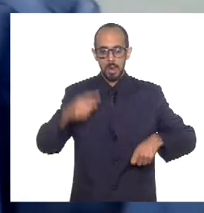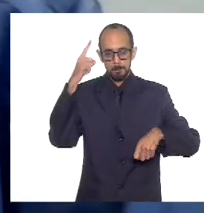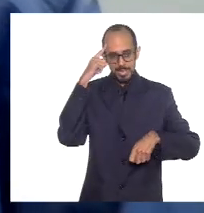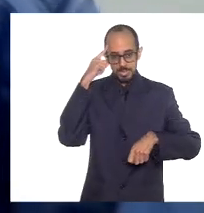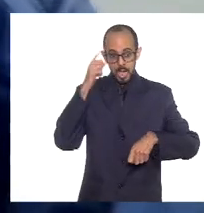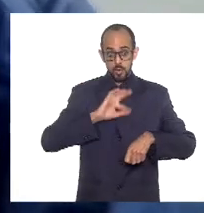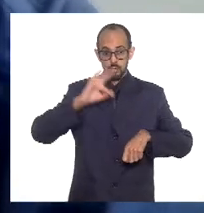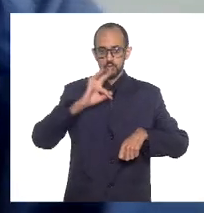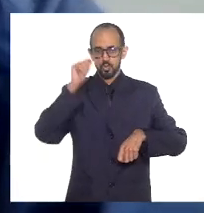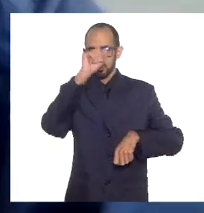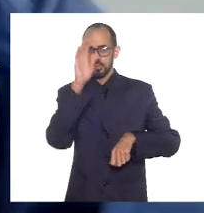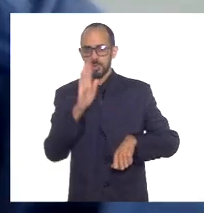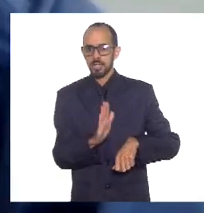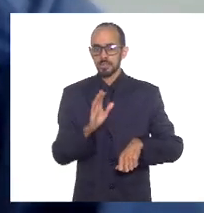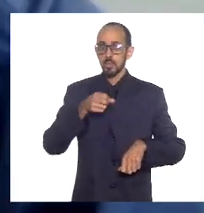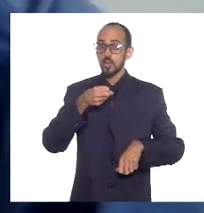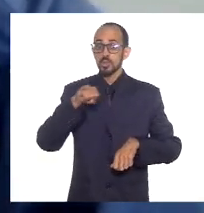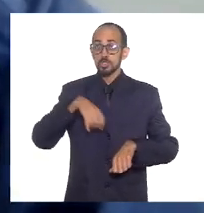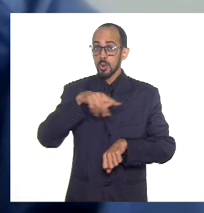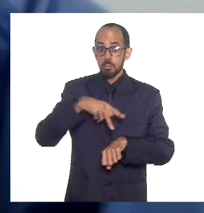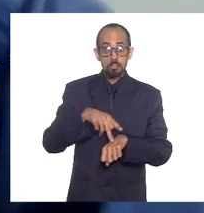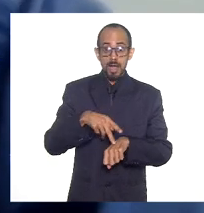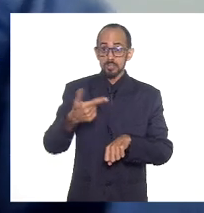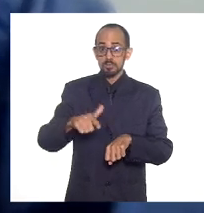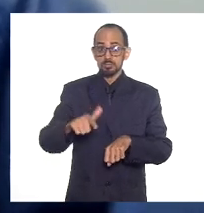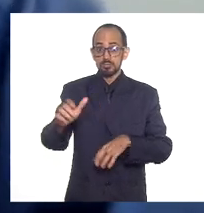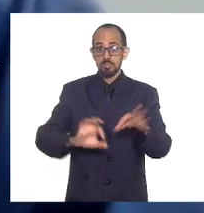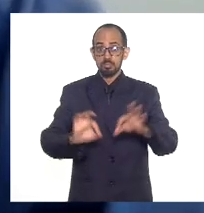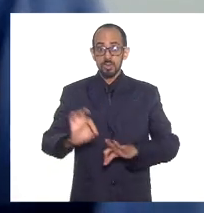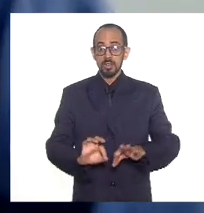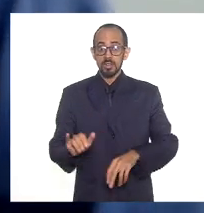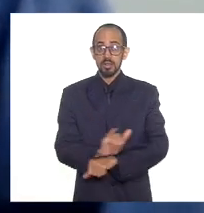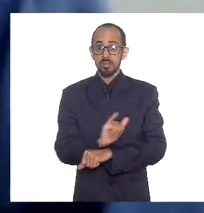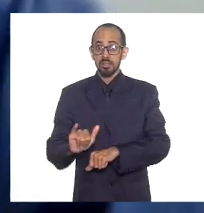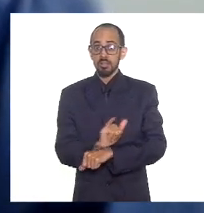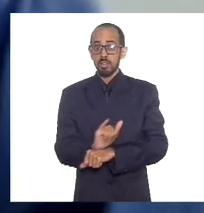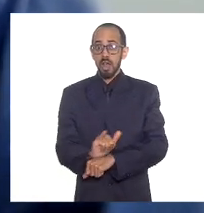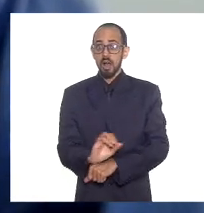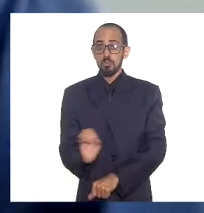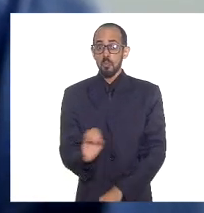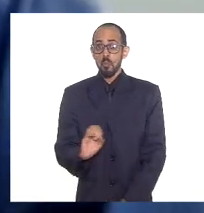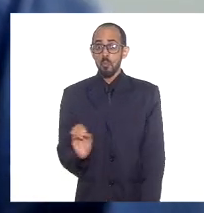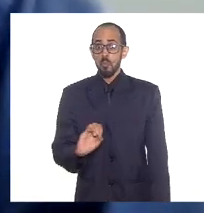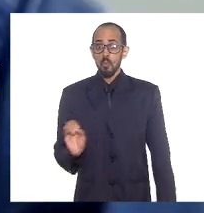este país também não tem nenhum planejamento estratégico, não tem nada?